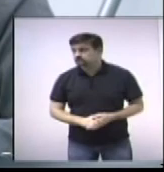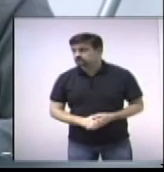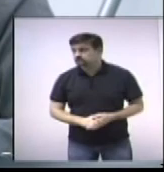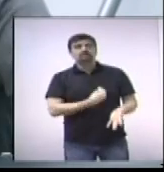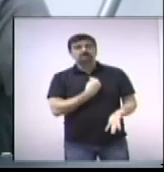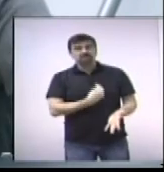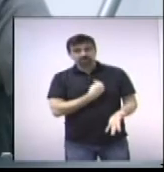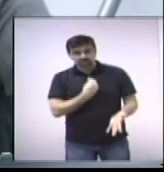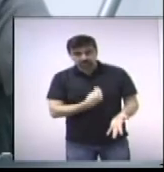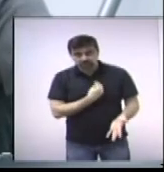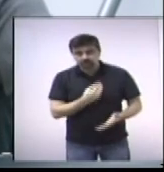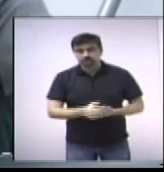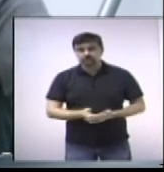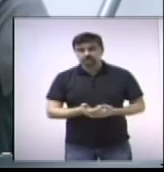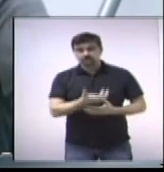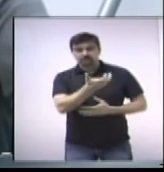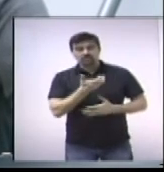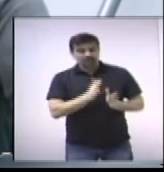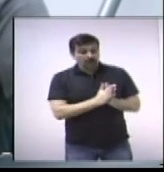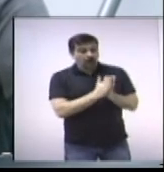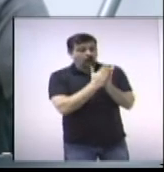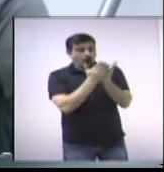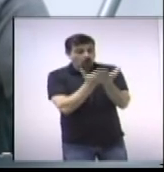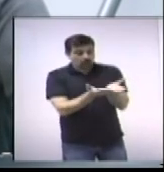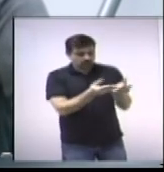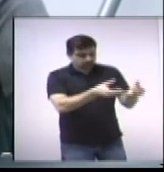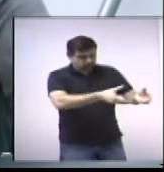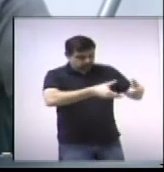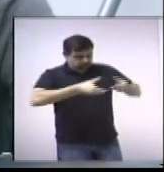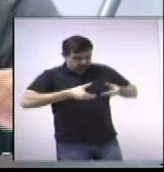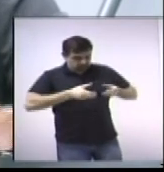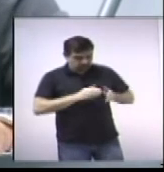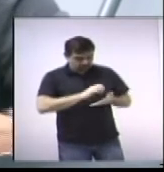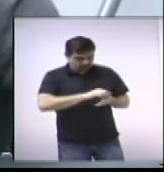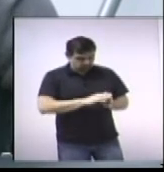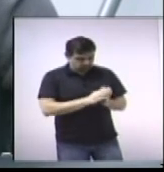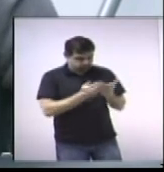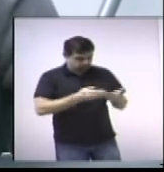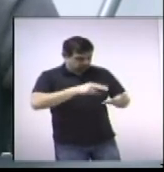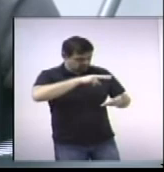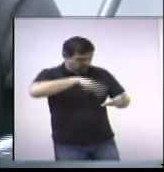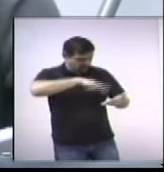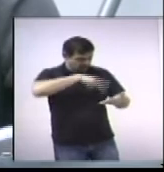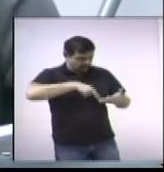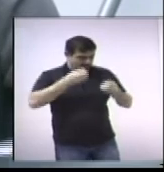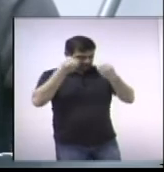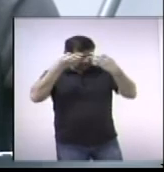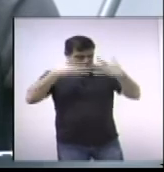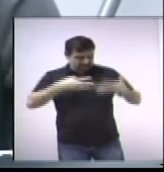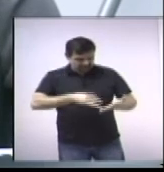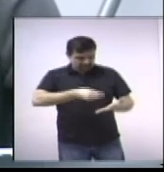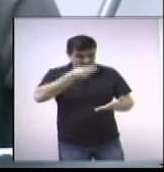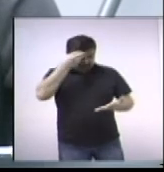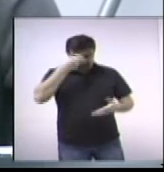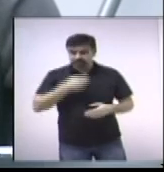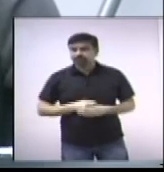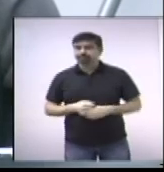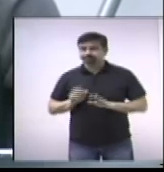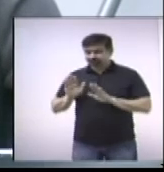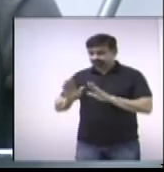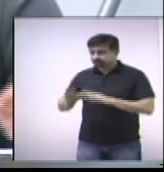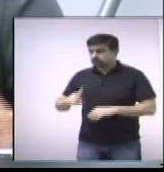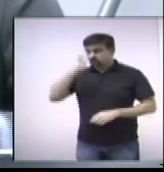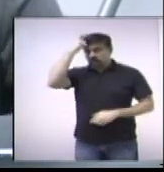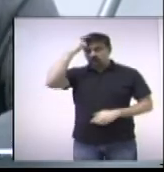trouxesse um livro que me explicasse. Eu comprei esse livro, ele